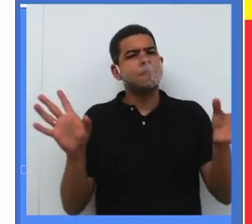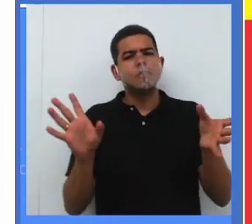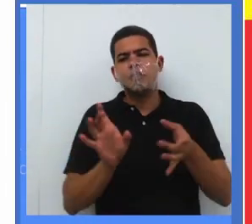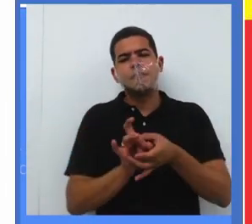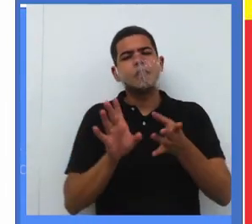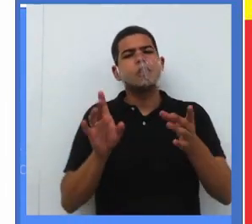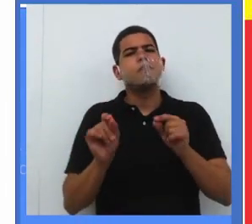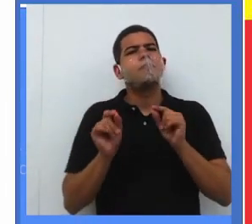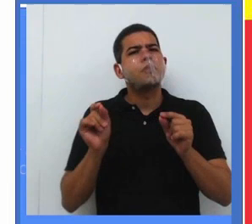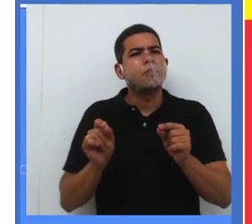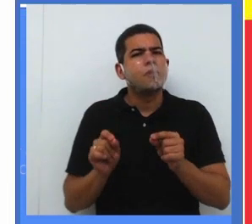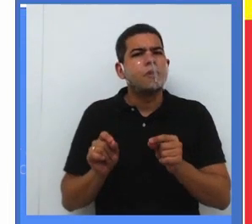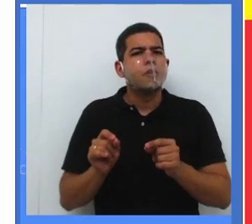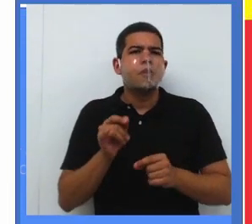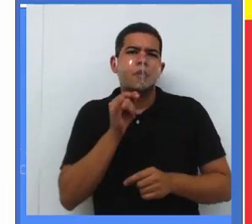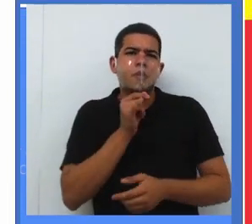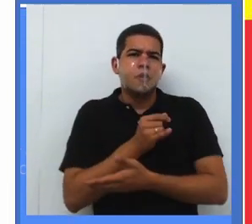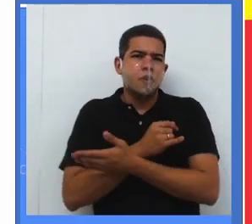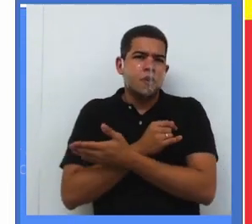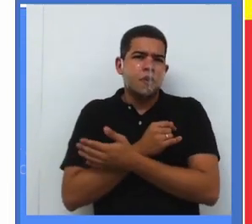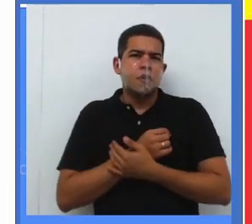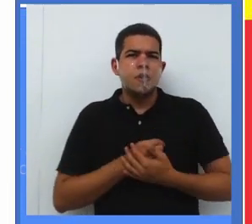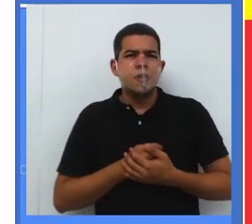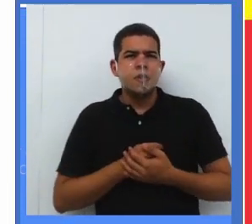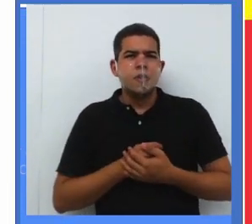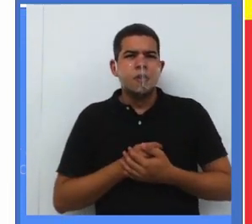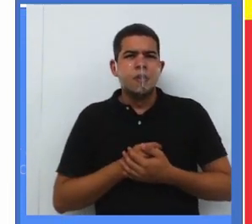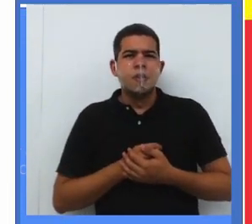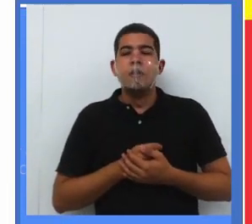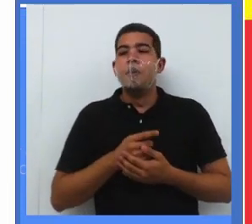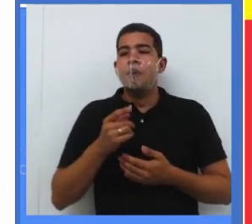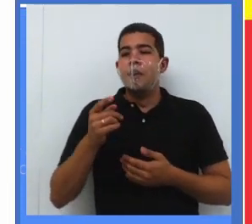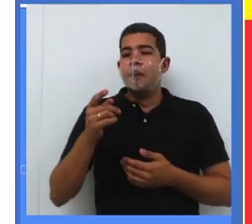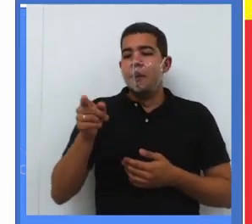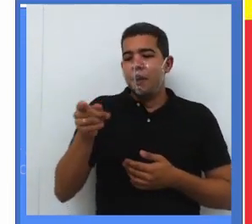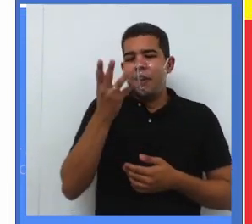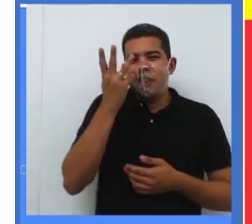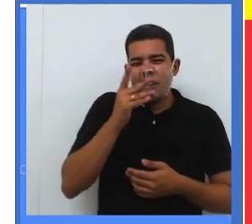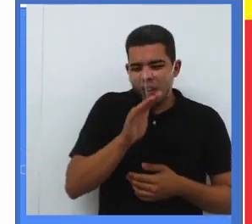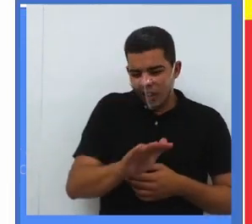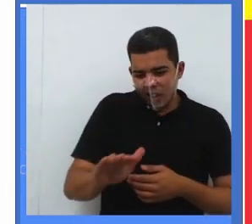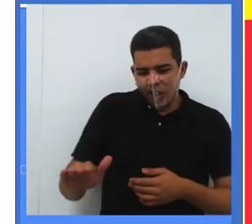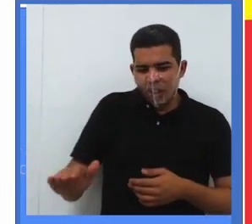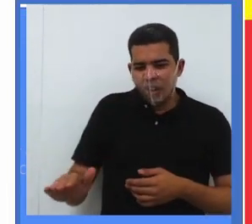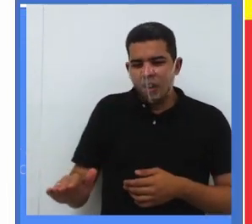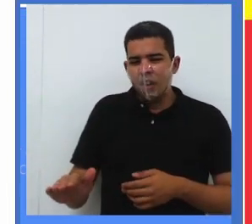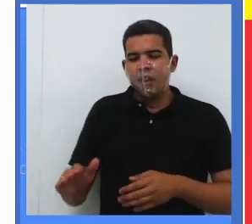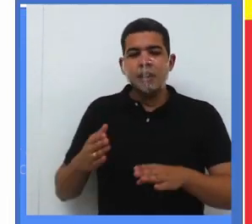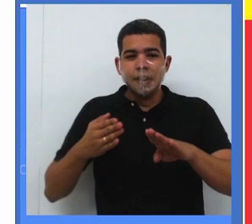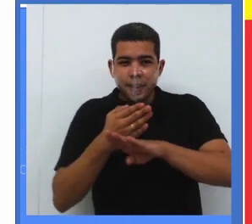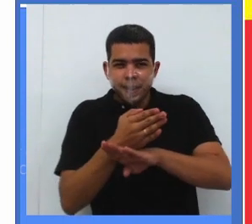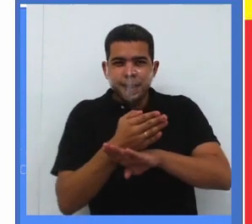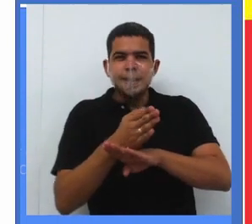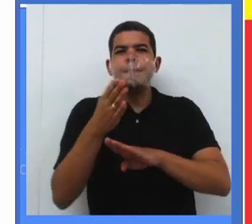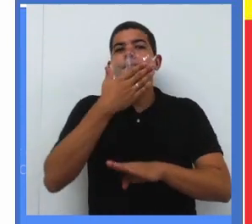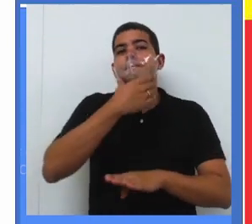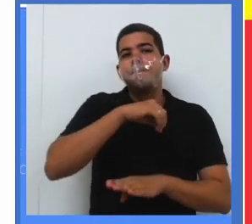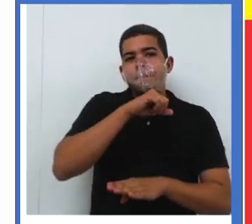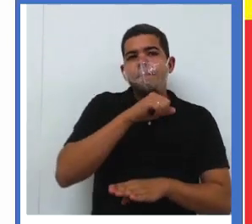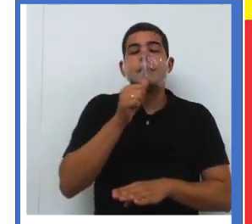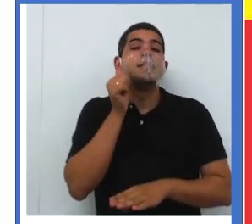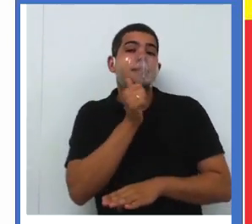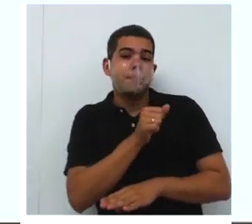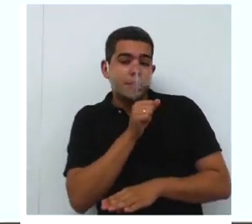alguma coisa. Então, nesse nosso exemplo, é permitir a entrada de menores acompanhados de adultos responsáveis. Onde é que você já viu